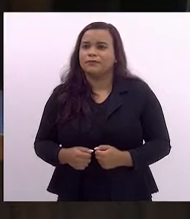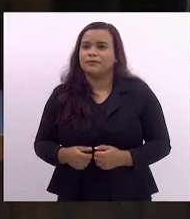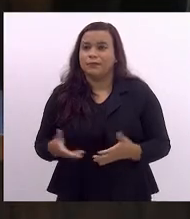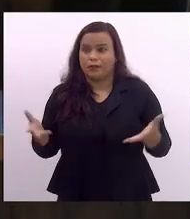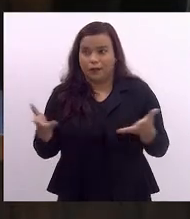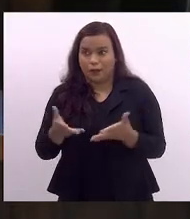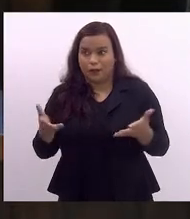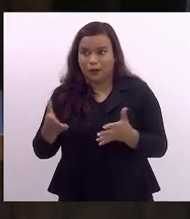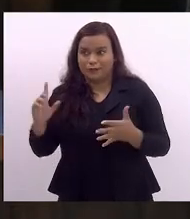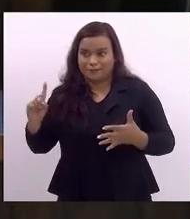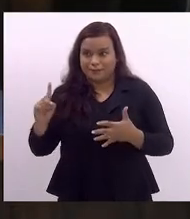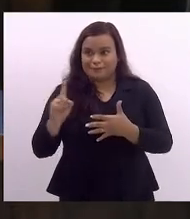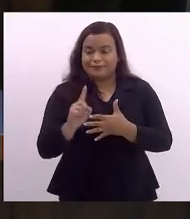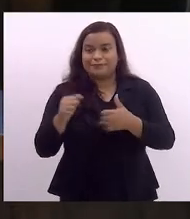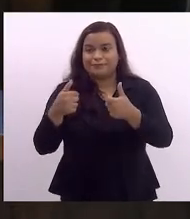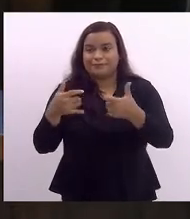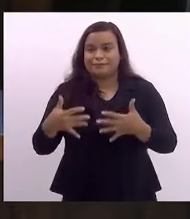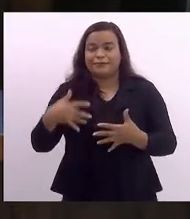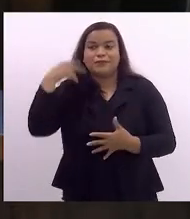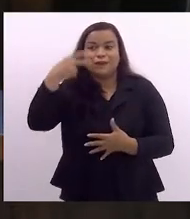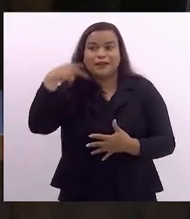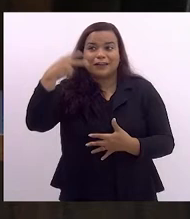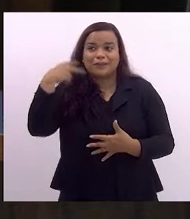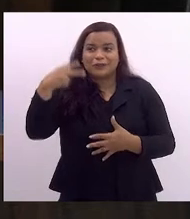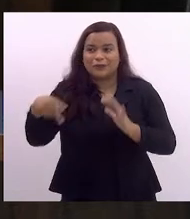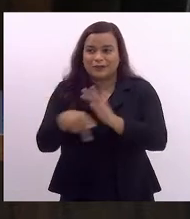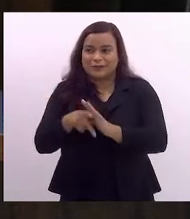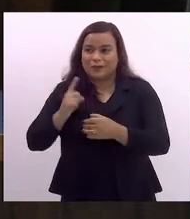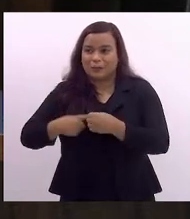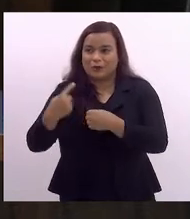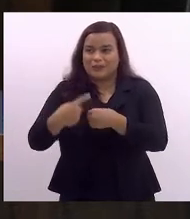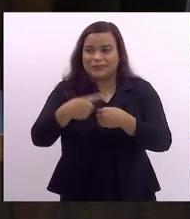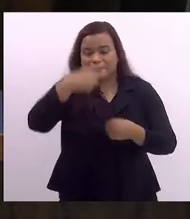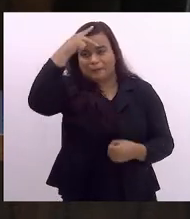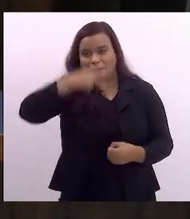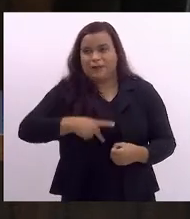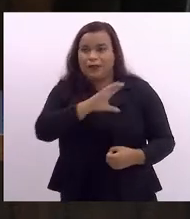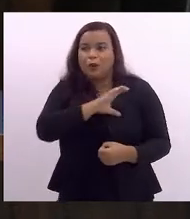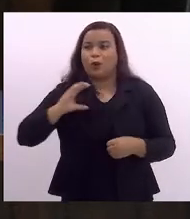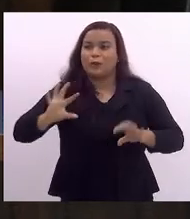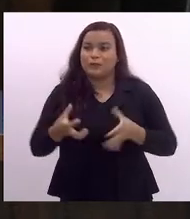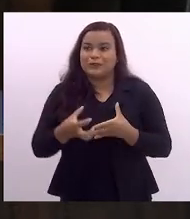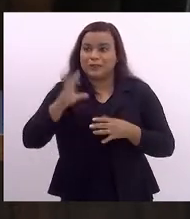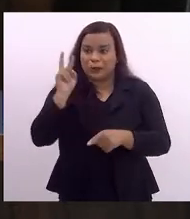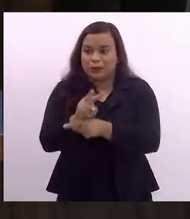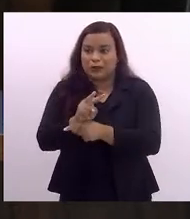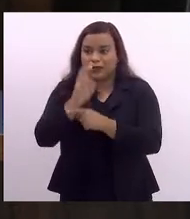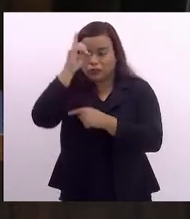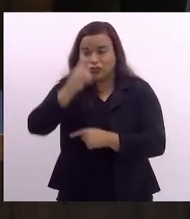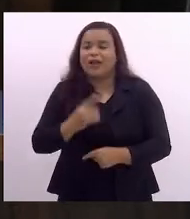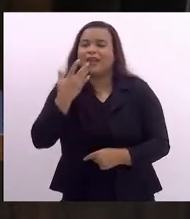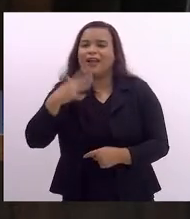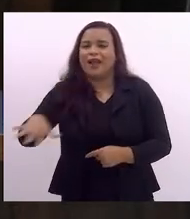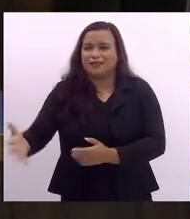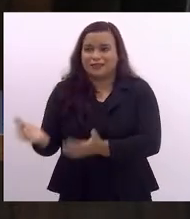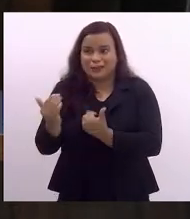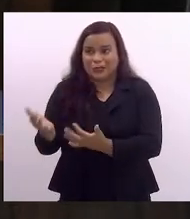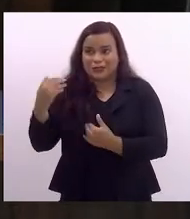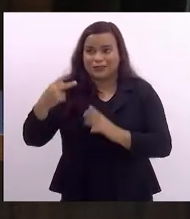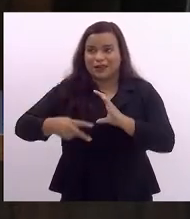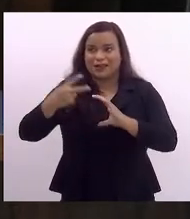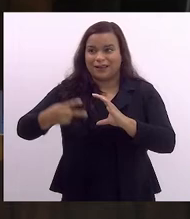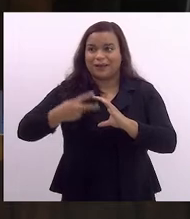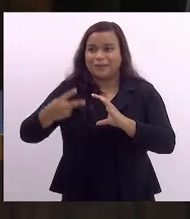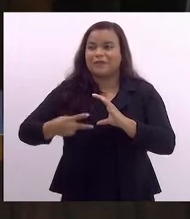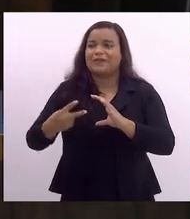a palavra agora à nossa vereadora do município, presidenta da Comissão de Defesa dos Direitos da Criança e do Adolescente na Câmara